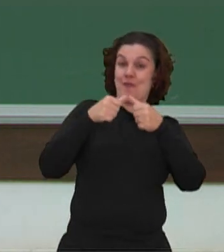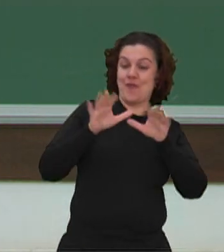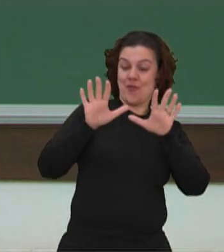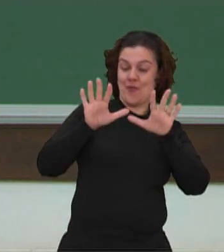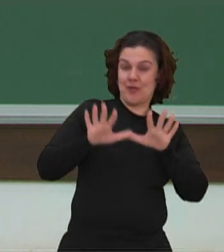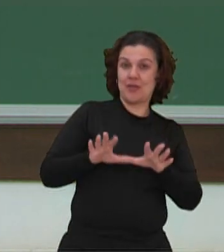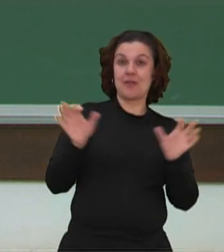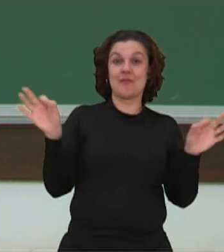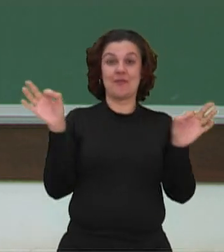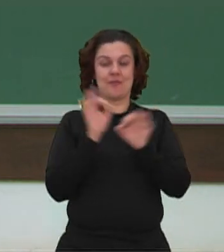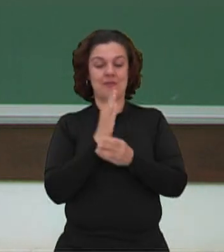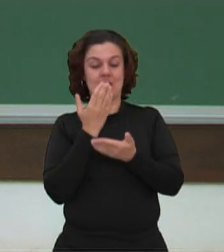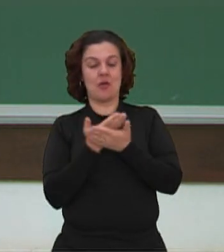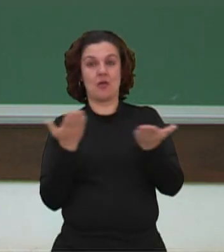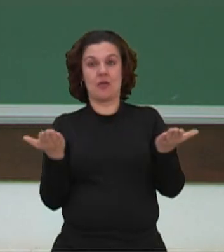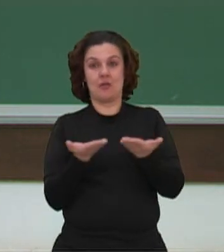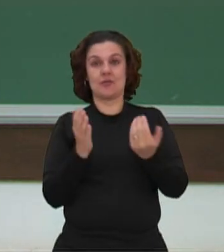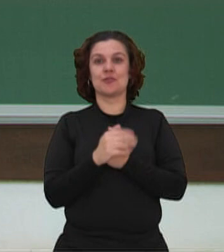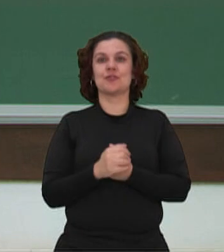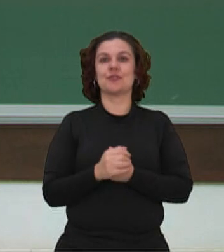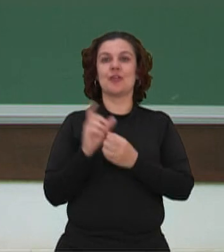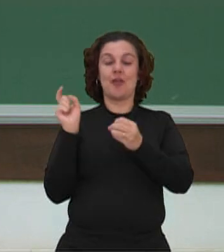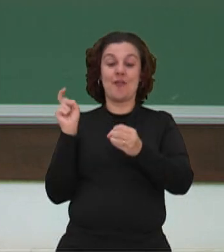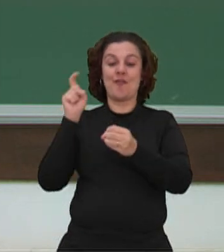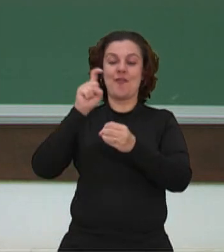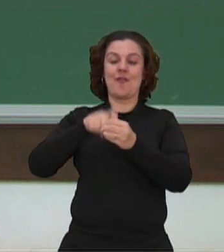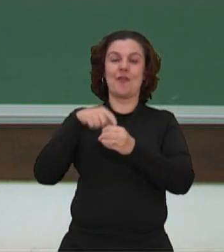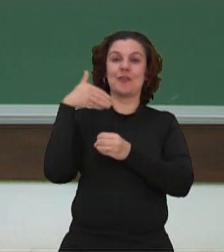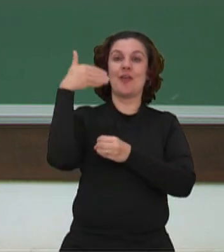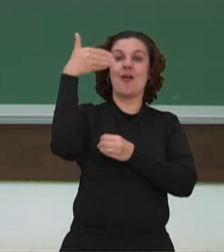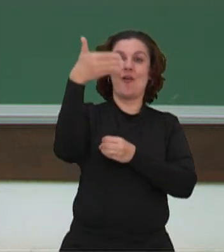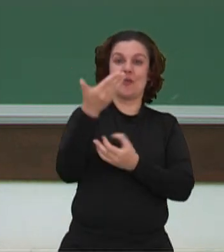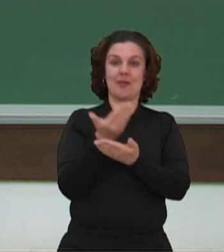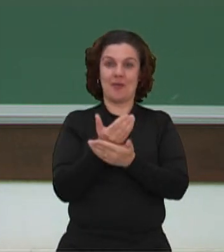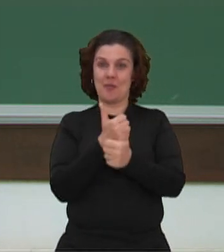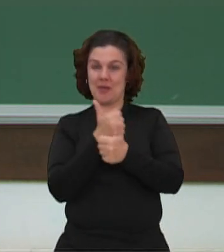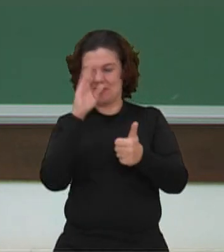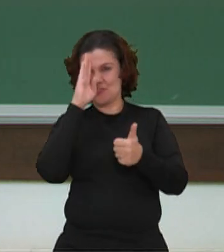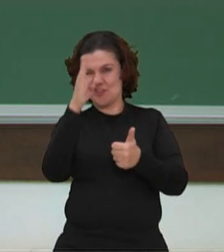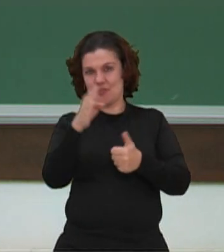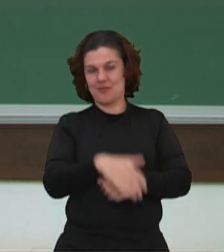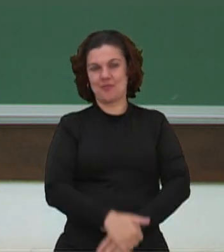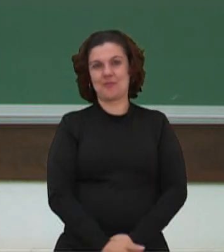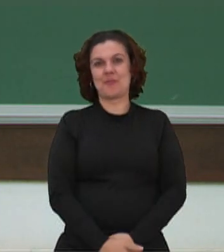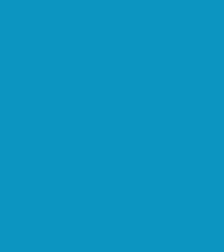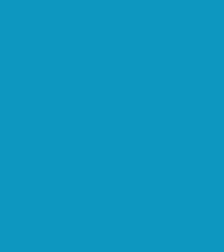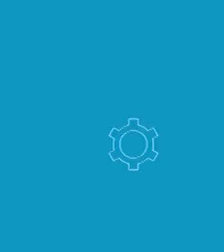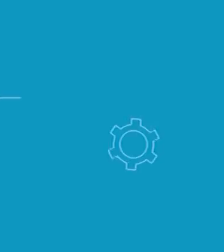gente encerra essa aula de revisão de hoje então e a gente volta na nossa próxima aula. Tchau!